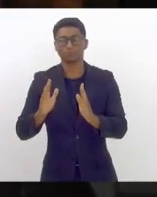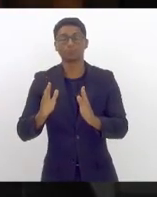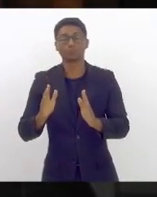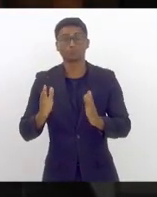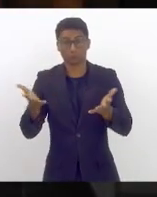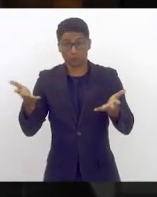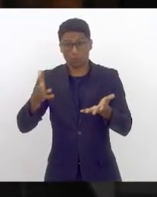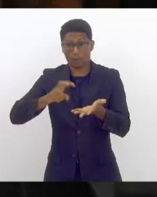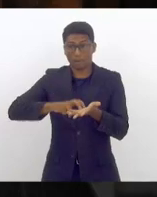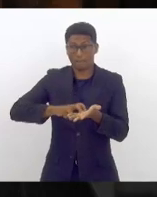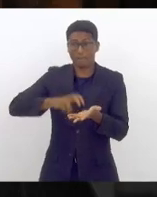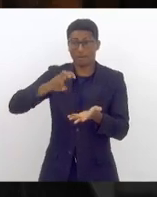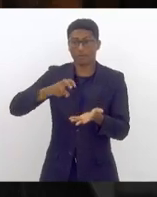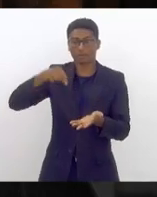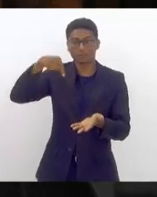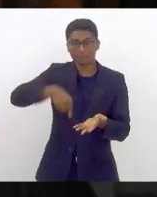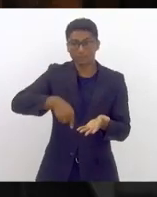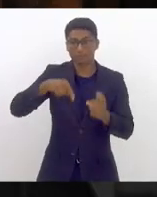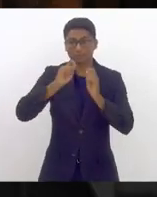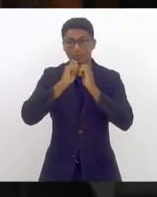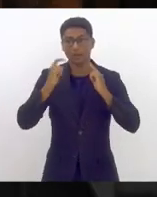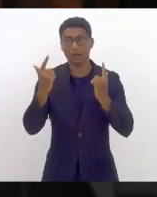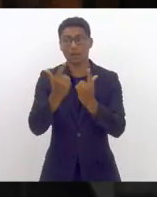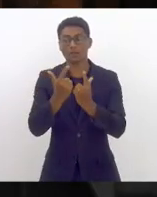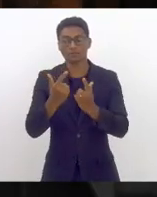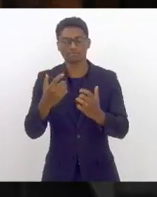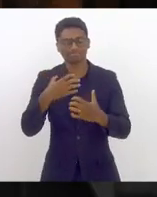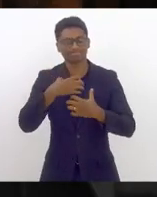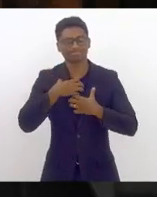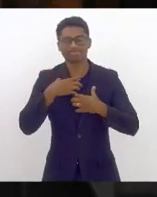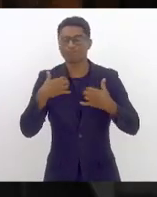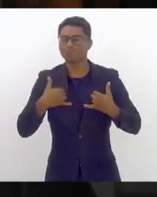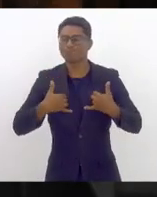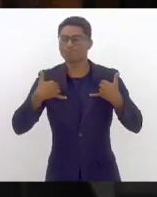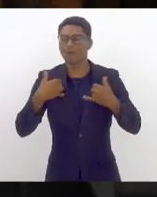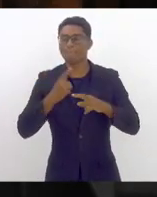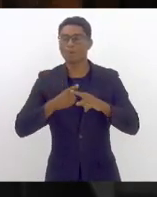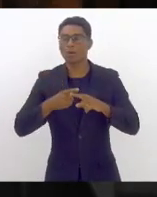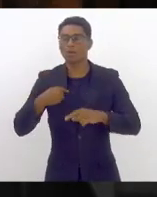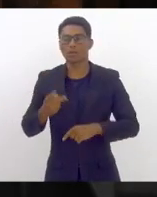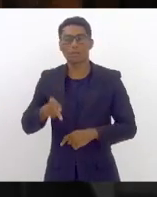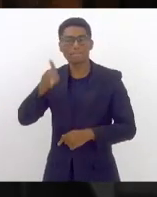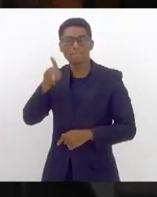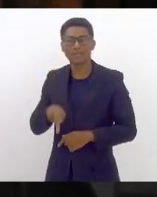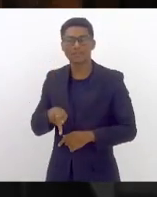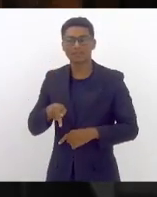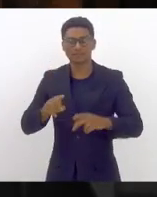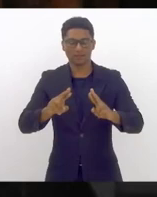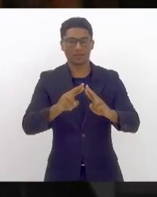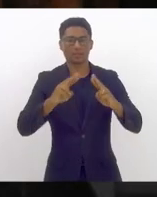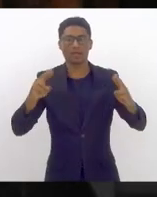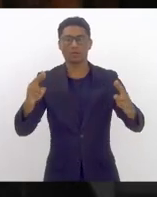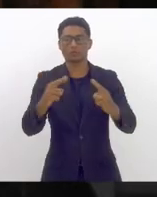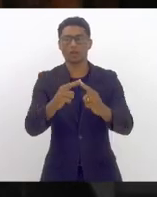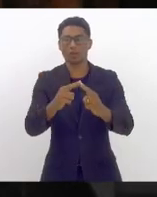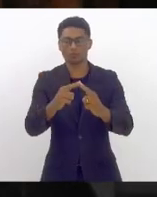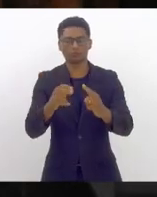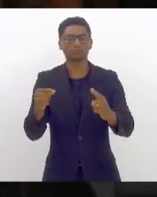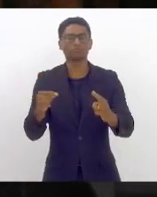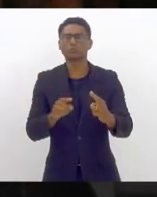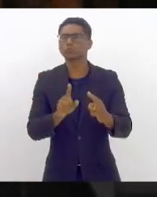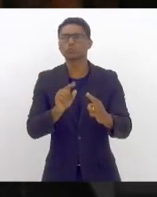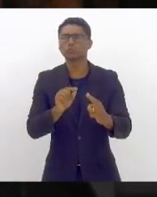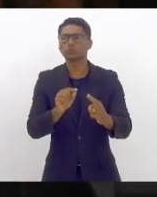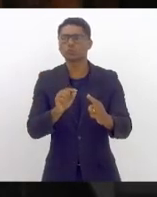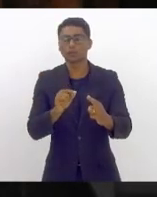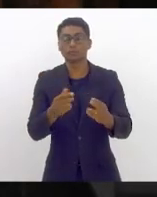muito produtiva aqui na Assembleia Legislativa, onde tive a honra de presidir a sessão de instalação de um